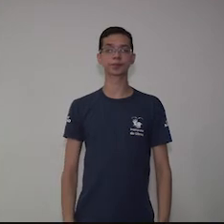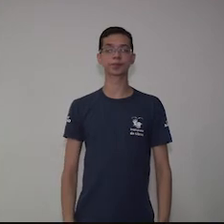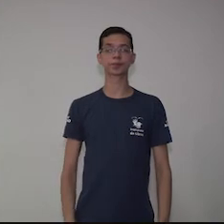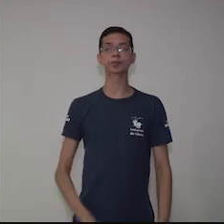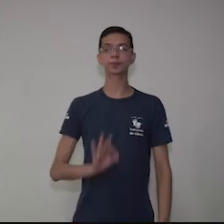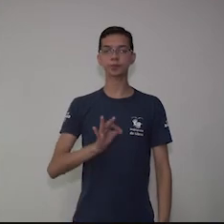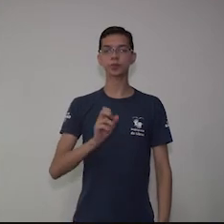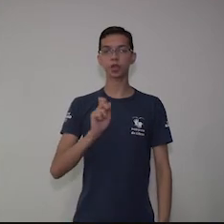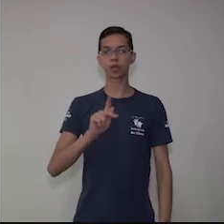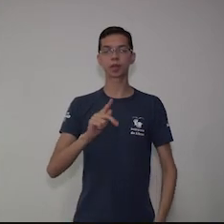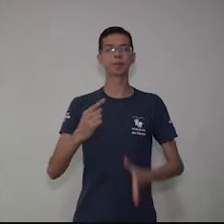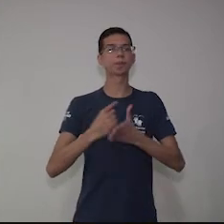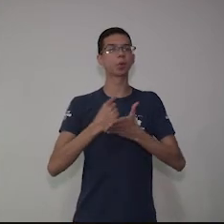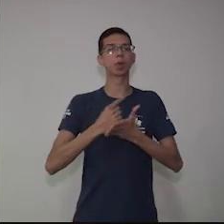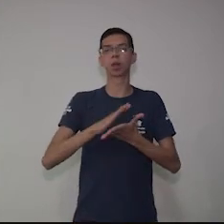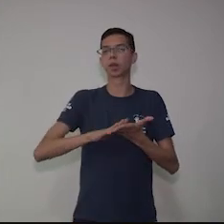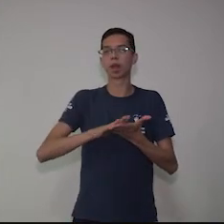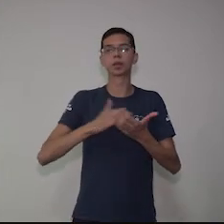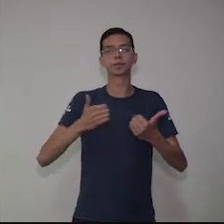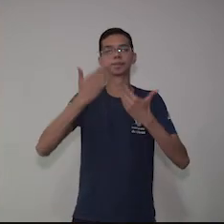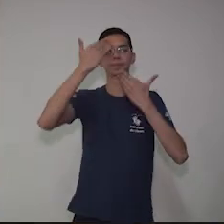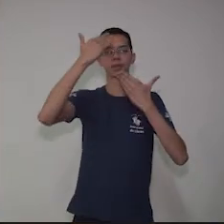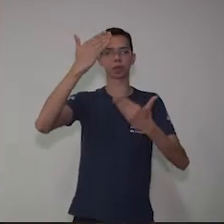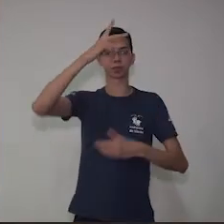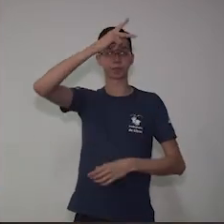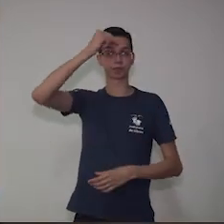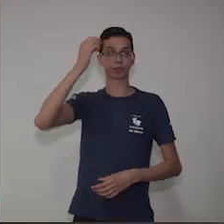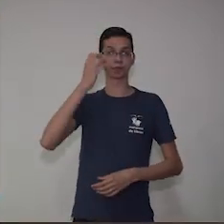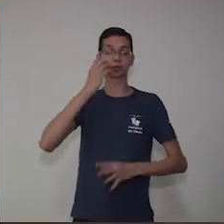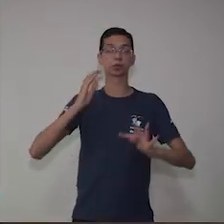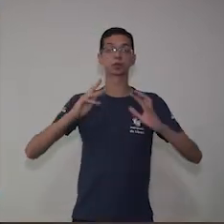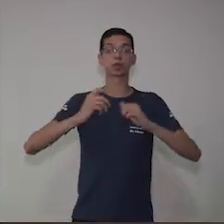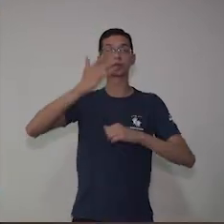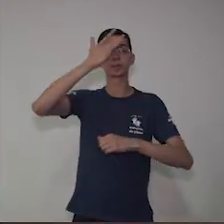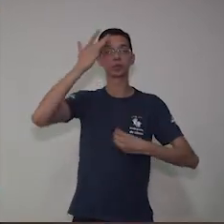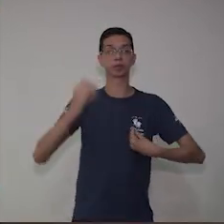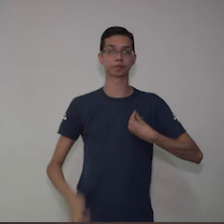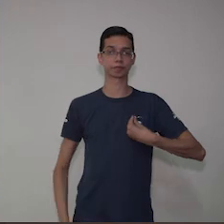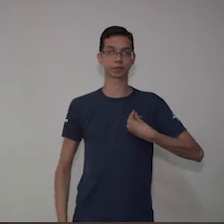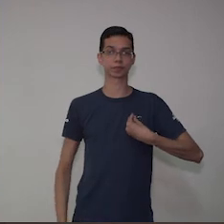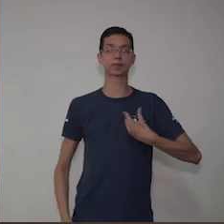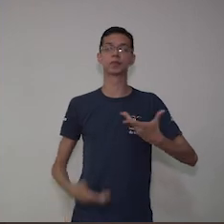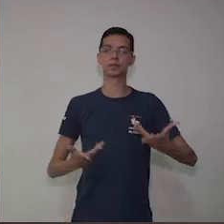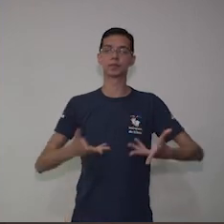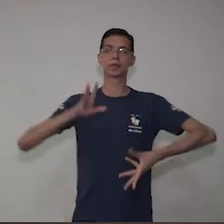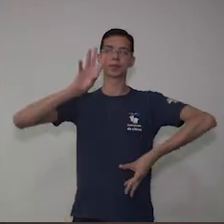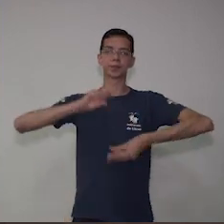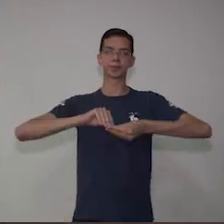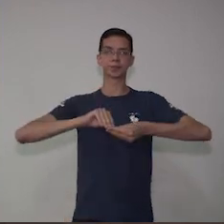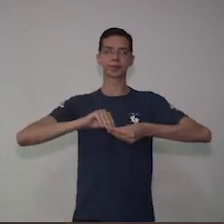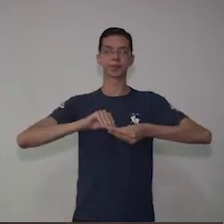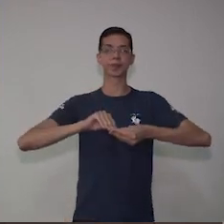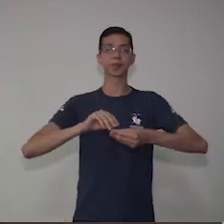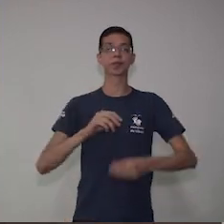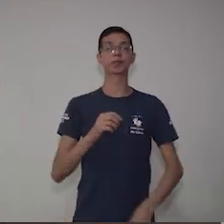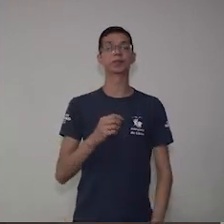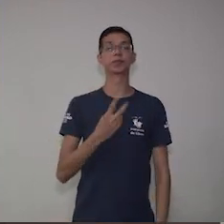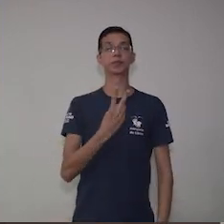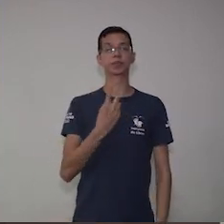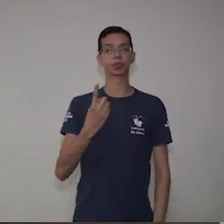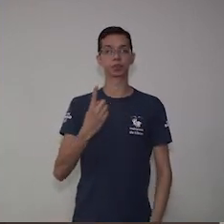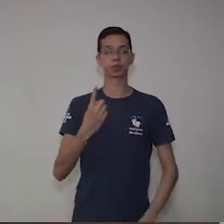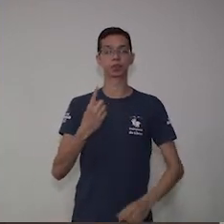Ok, não temos mais perguntas. Muito obrigada, prefeito, a todos os presentes. E assim nós encerramos a 21ª coletiva de